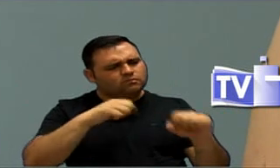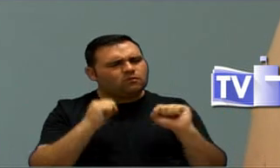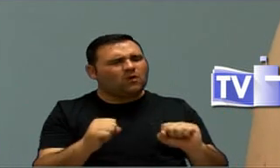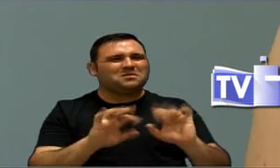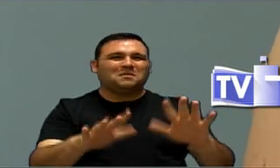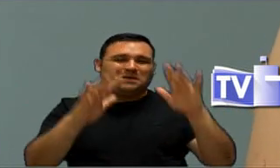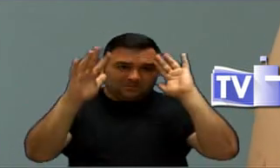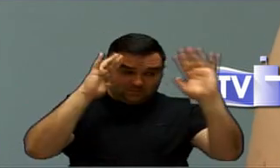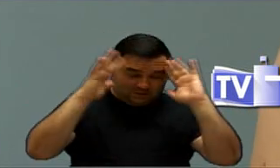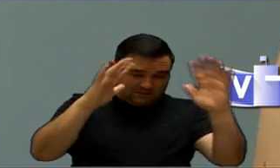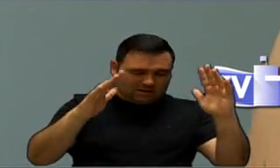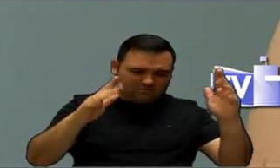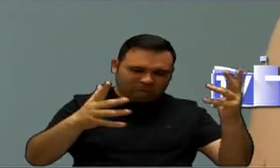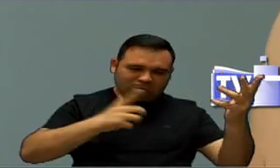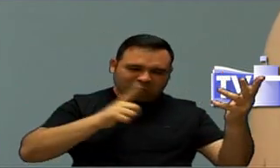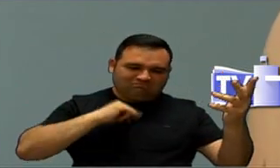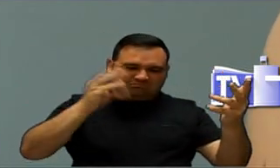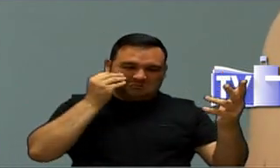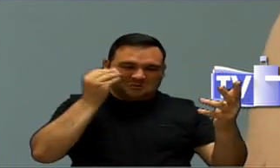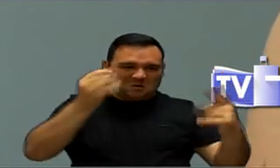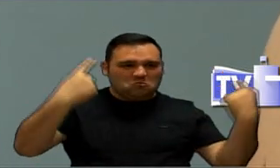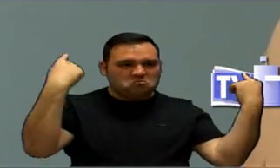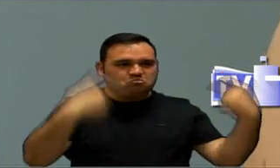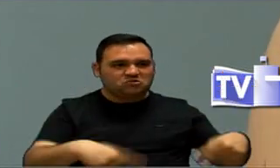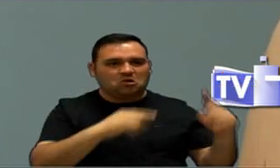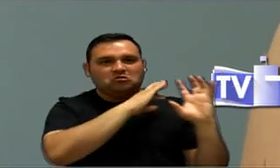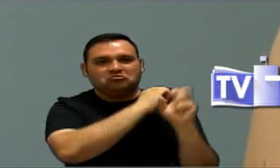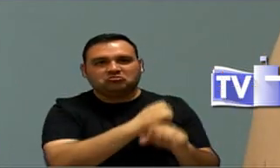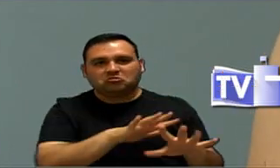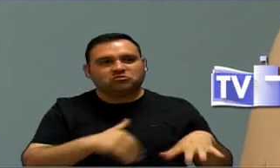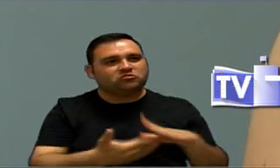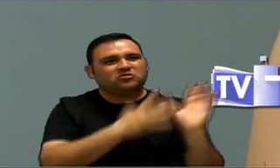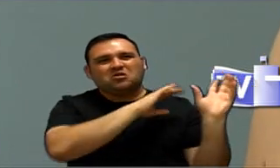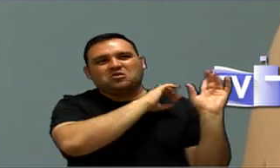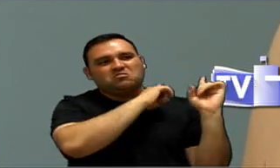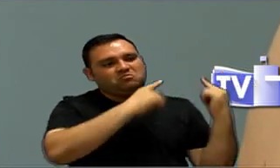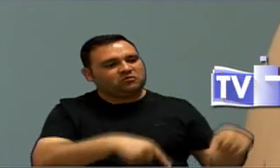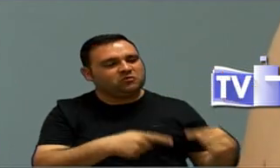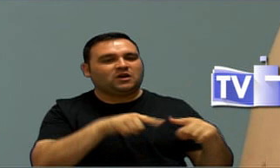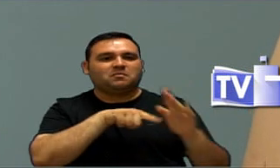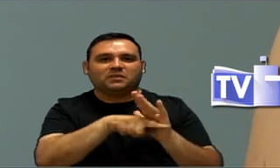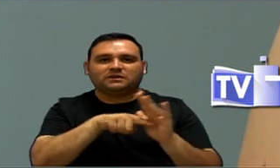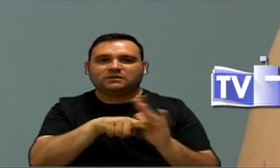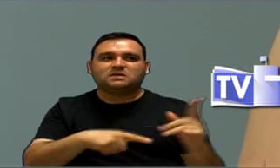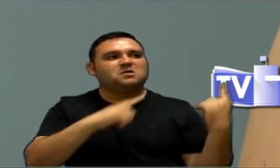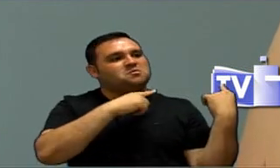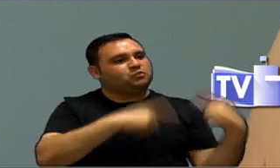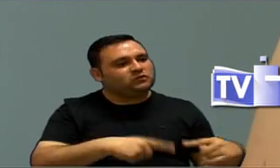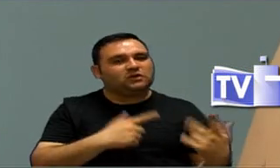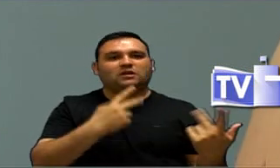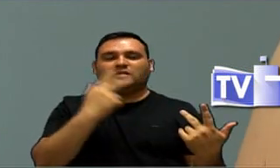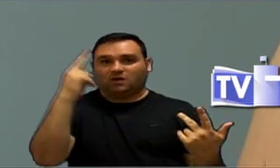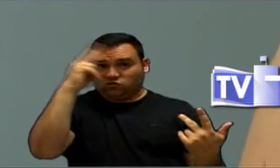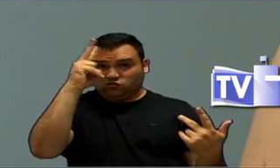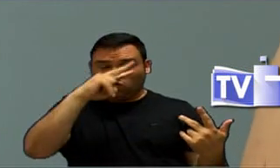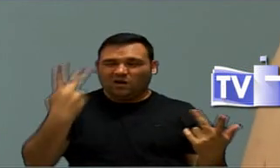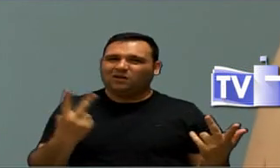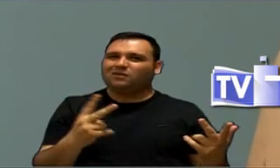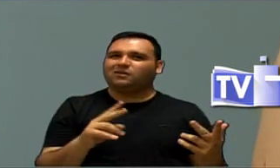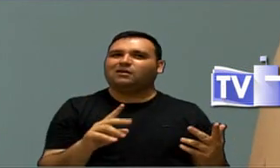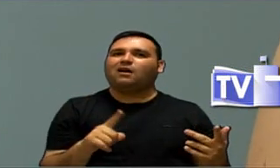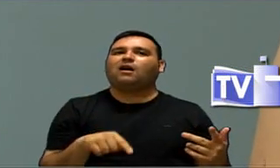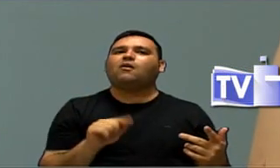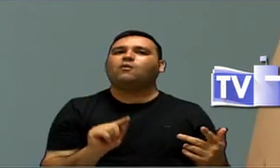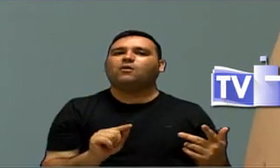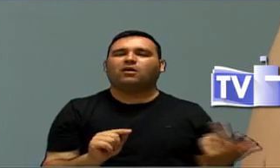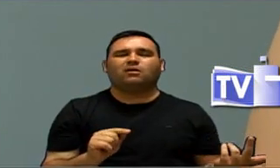pensar assim, jogar isso como uma tentativa de rebater os dados, rebater as pesquisas, rebater a história, ela acaba sendo uma coisa